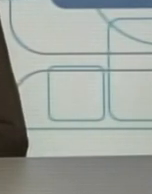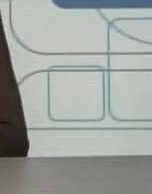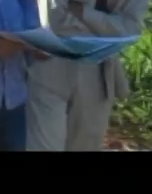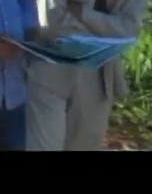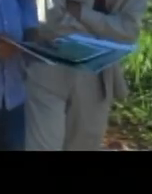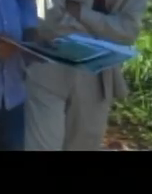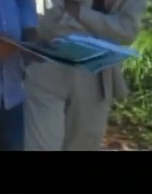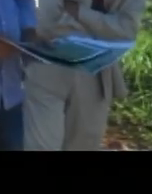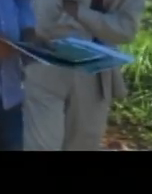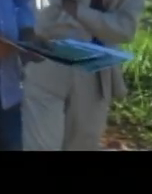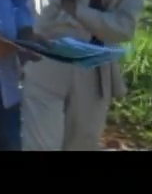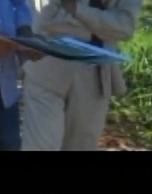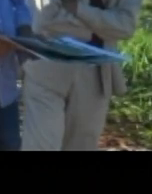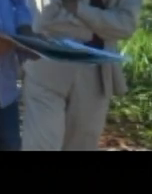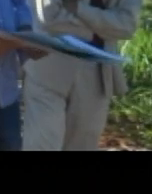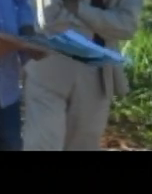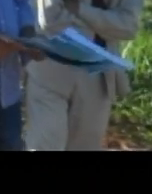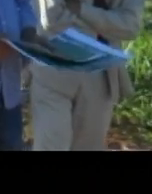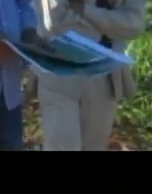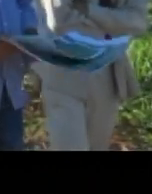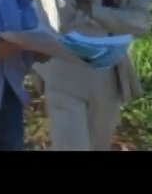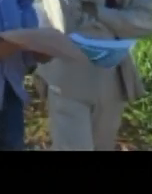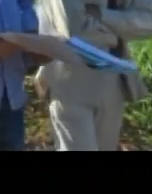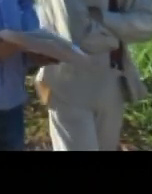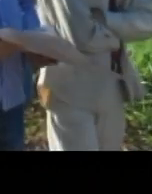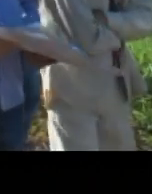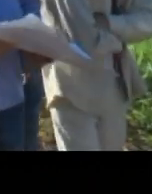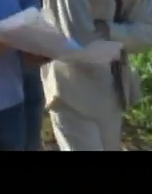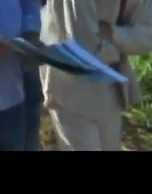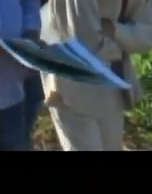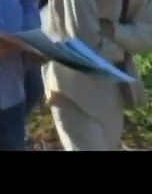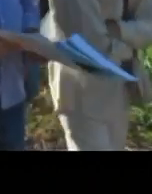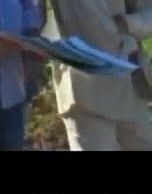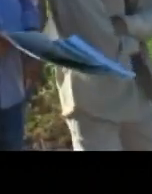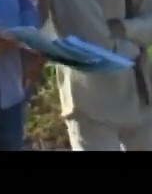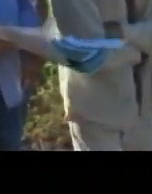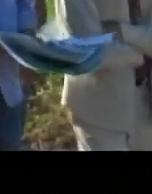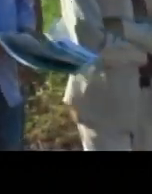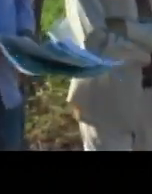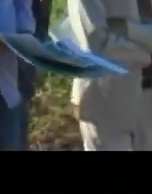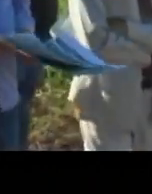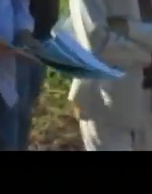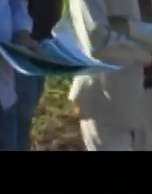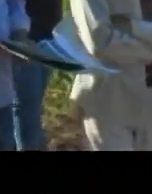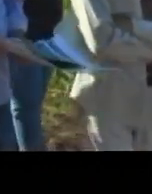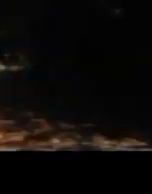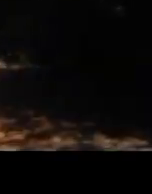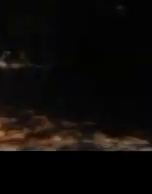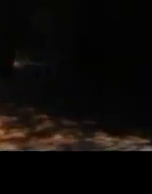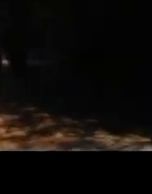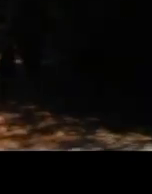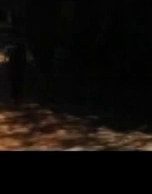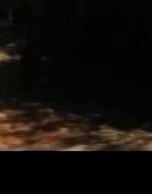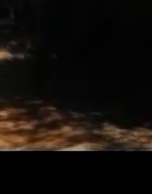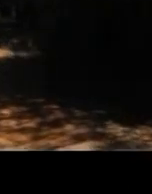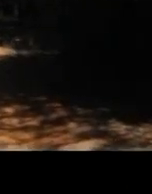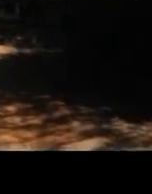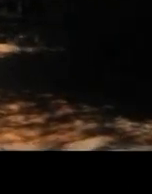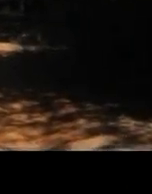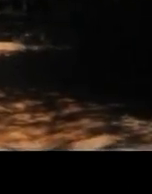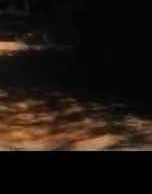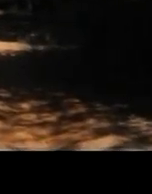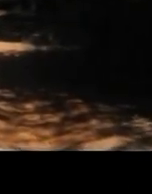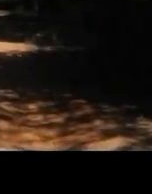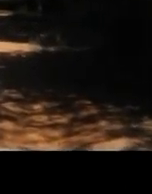agora. Vereadores que compõem a Comissão Permanente de Defesa do Meio Ambiente da Câmara de Rio Preto participaram de uma visita